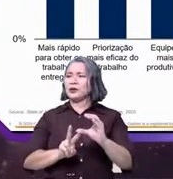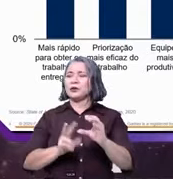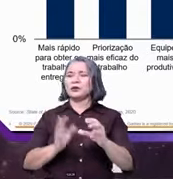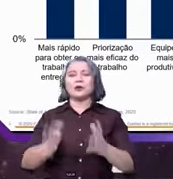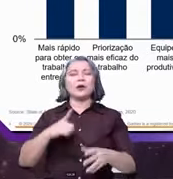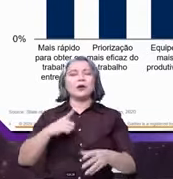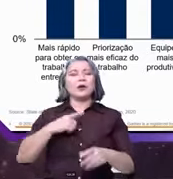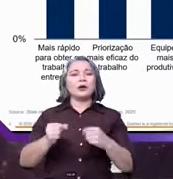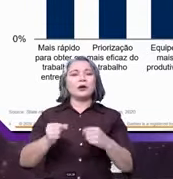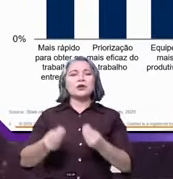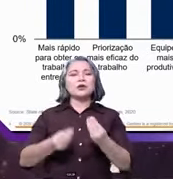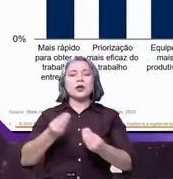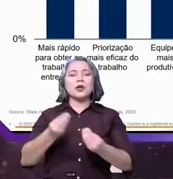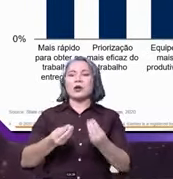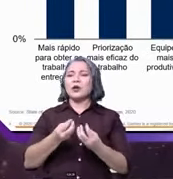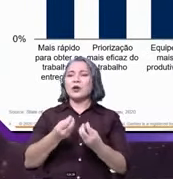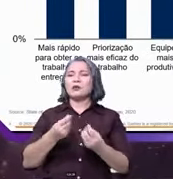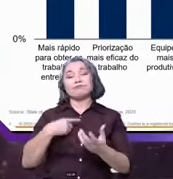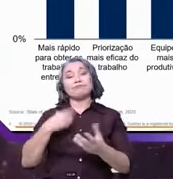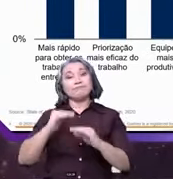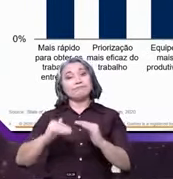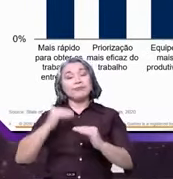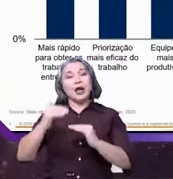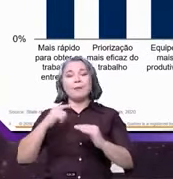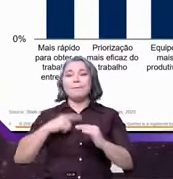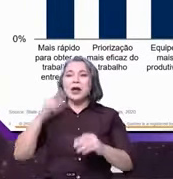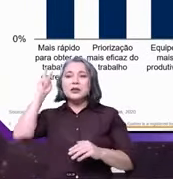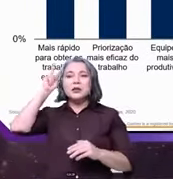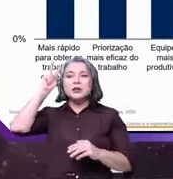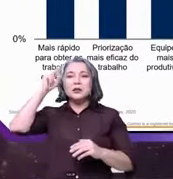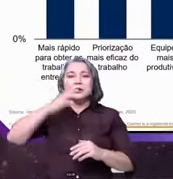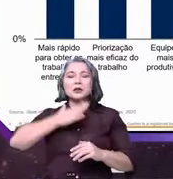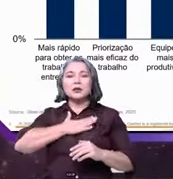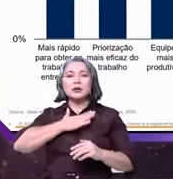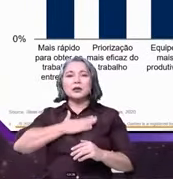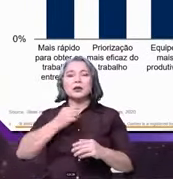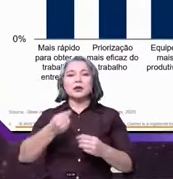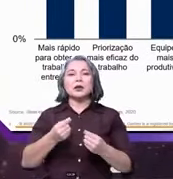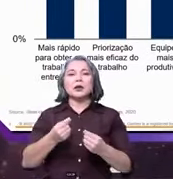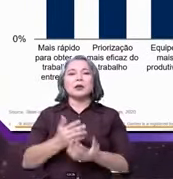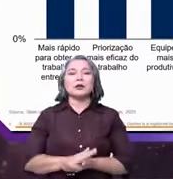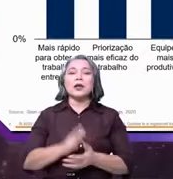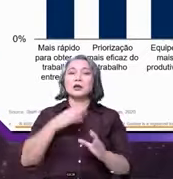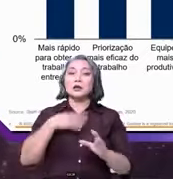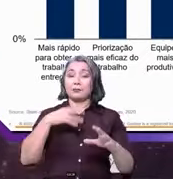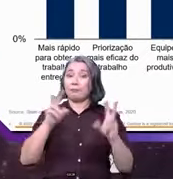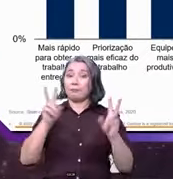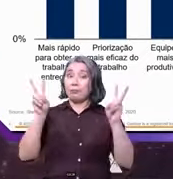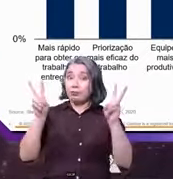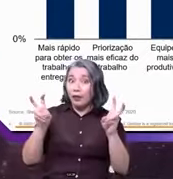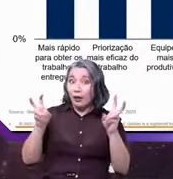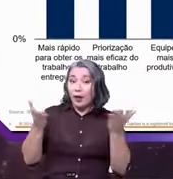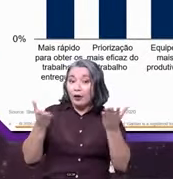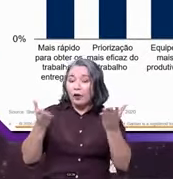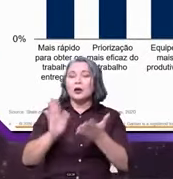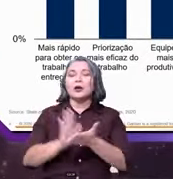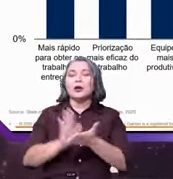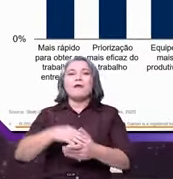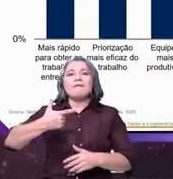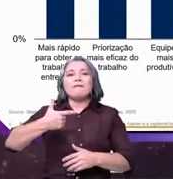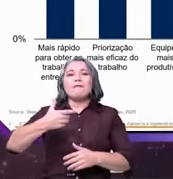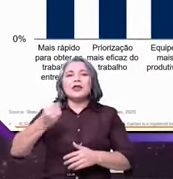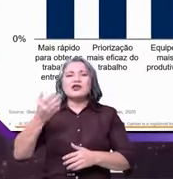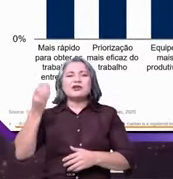eu tenho um pouquinho mais que isso, mas historicamente, sobre histórico nesse assunto, há 20